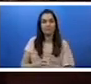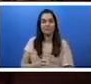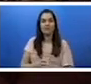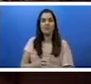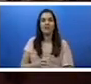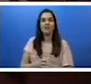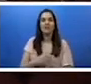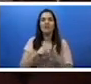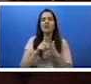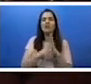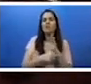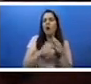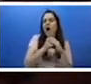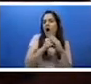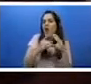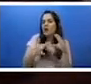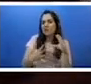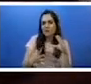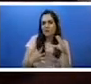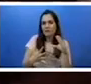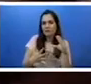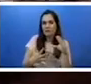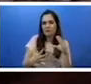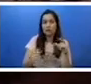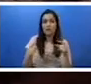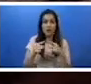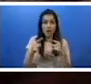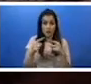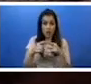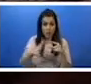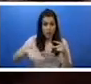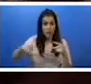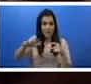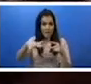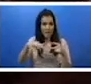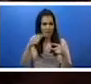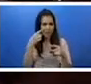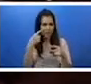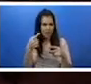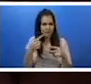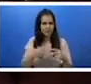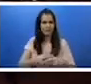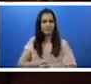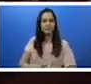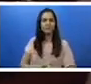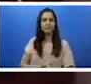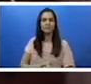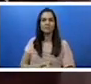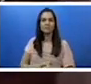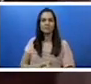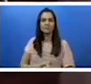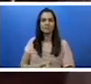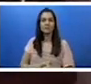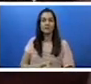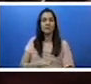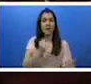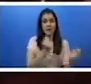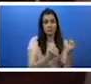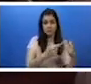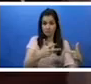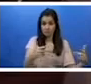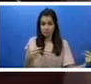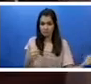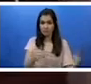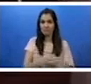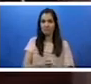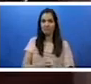depois a gente vai classificar de acordo com o ambiente usado. Então, tudo bem? Vamos lá, então? Olha lá, meios de transporte. O que